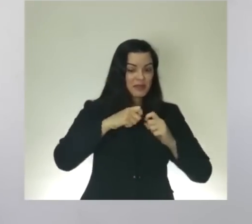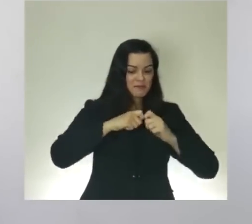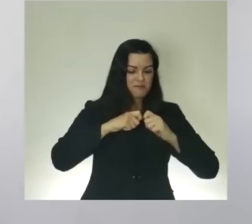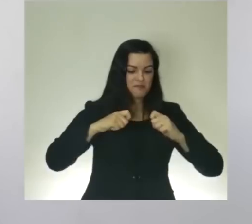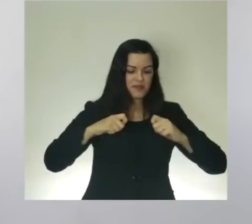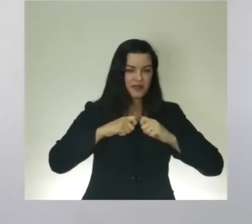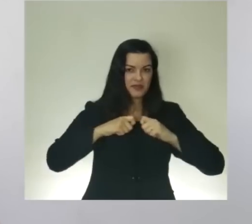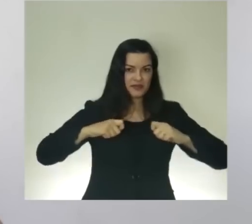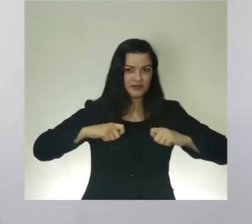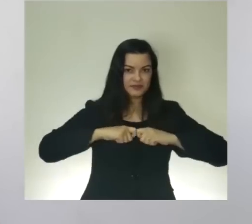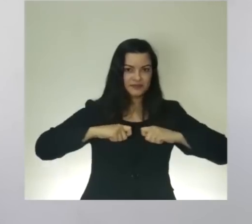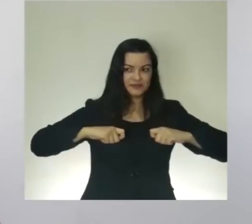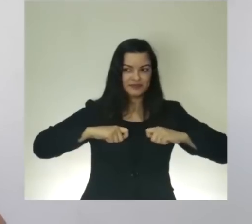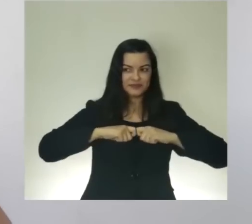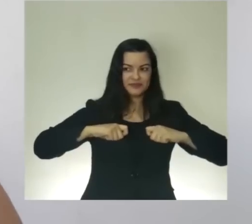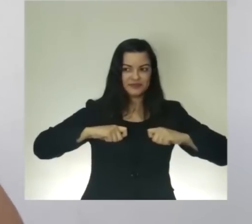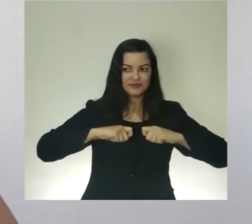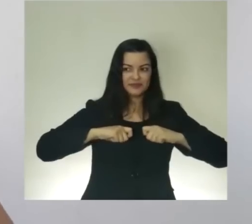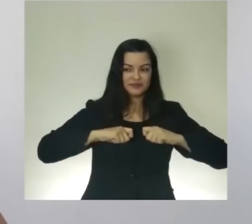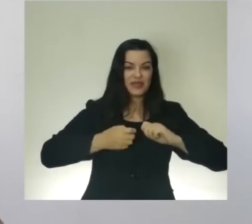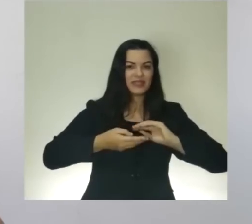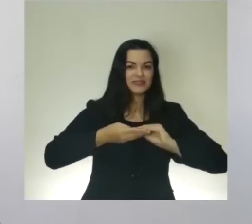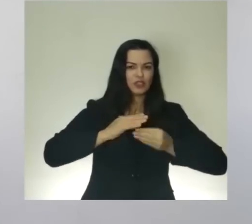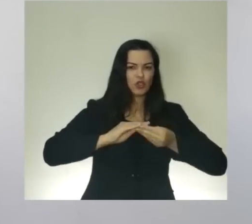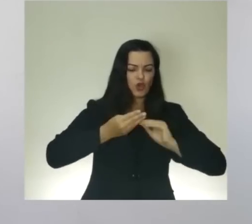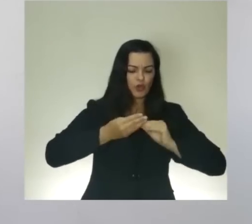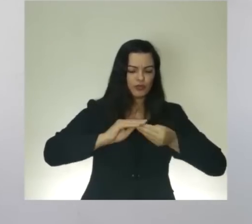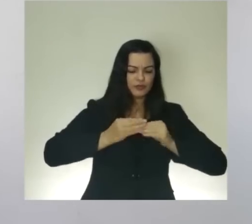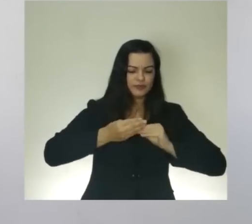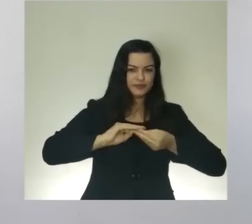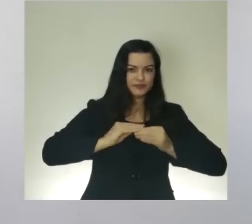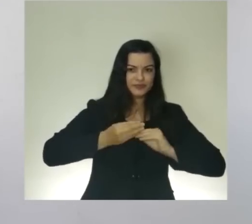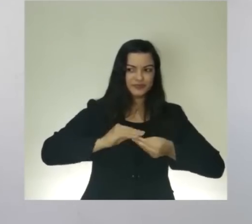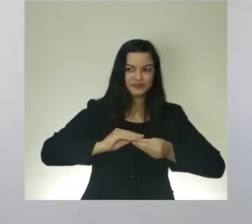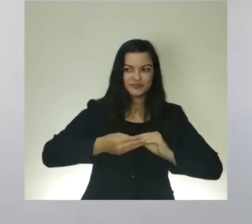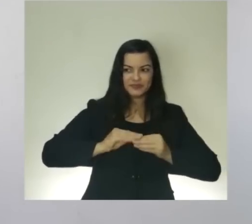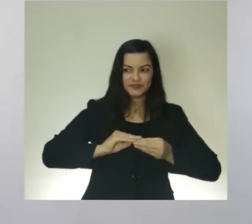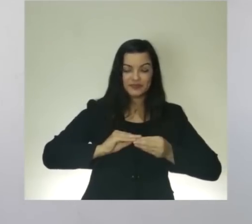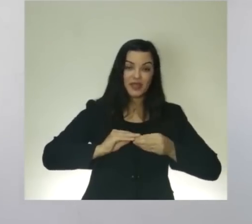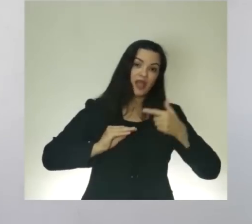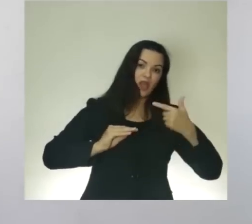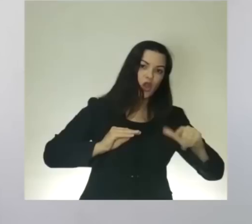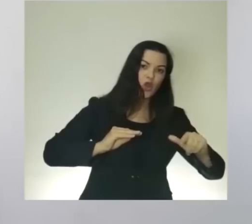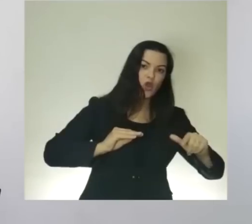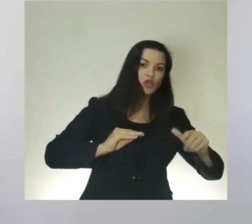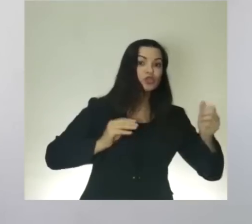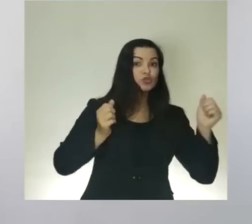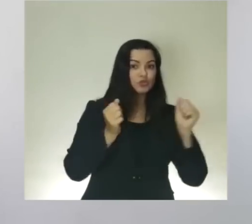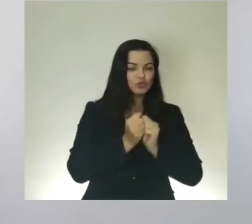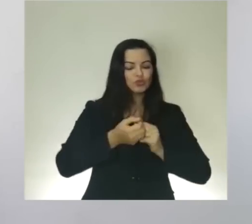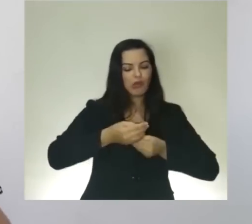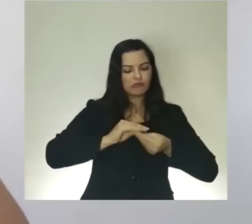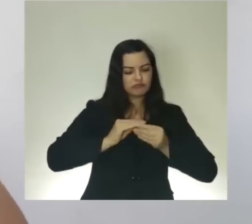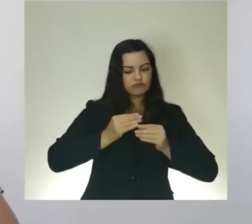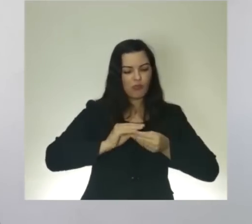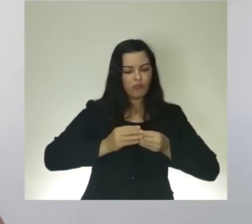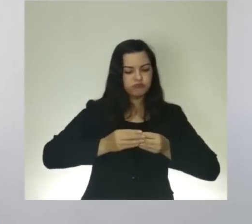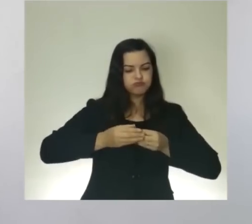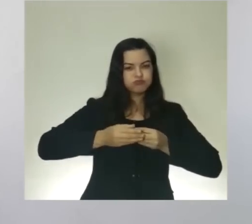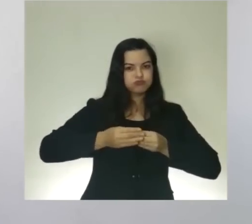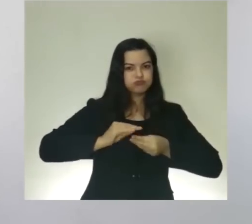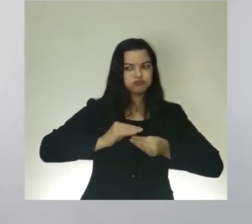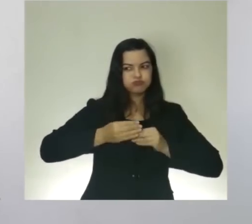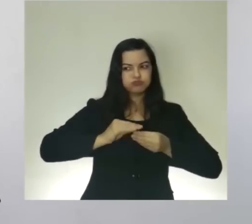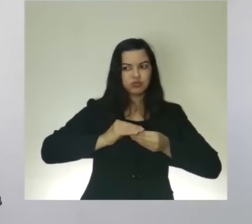você dobra ela bem certinha. E aí, você vai pegar outra meia e vai dobrar junto. Só que essa parte aqui onde